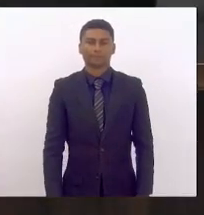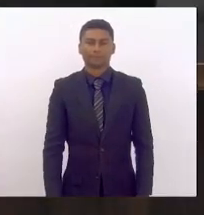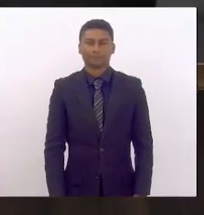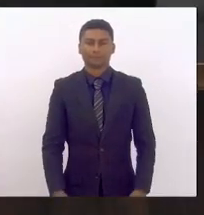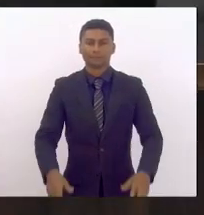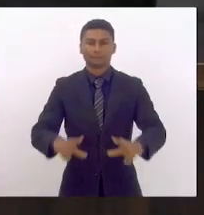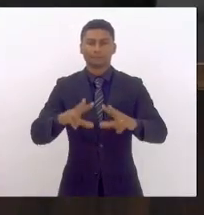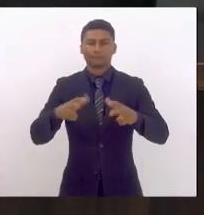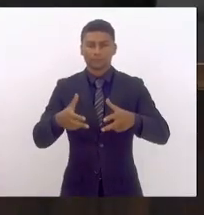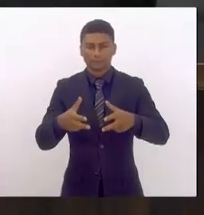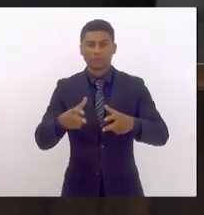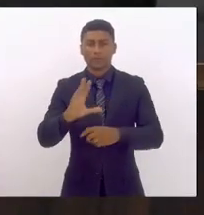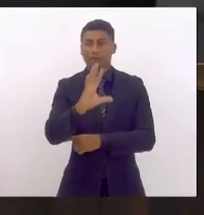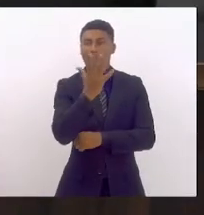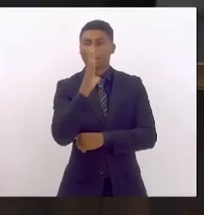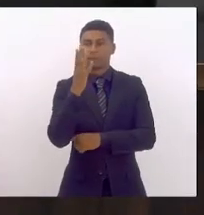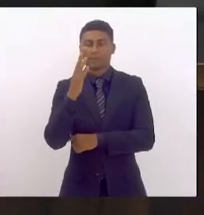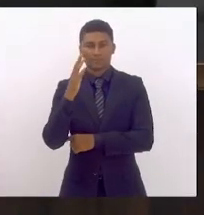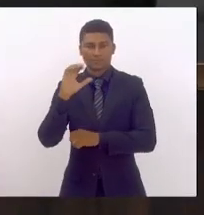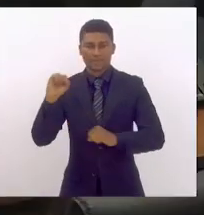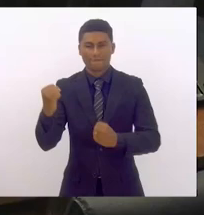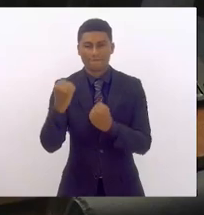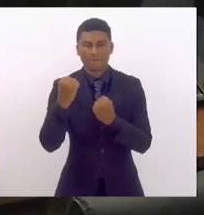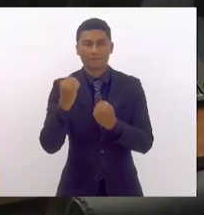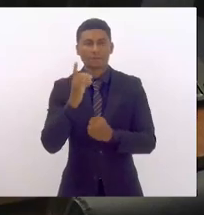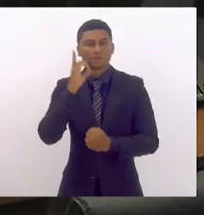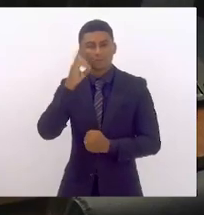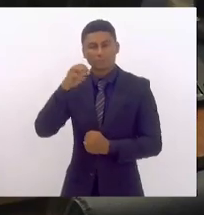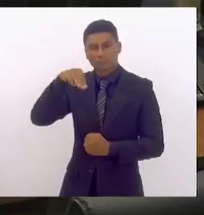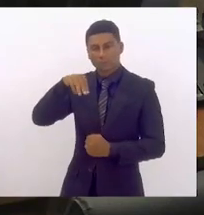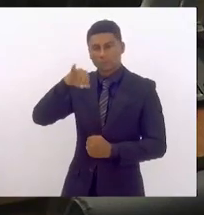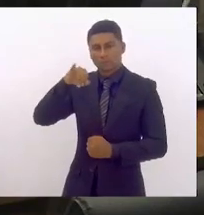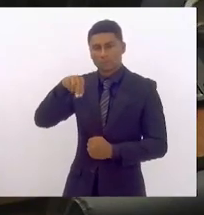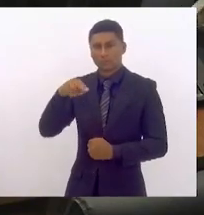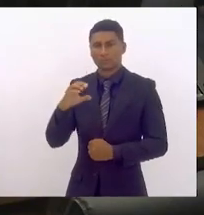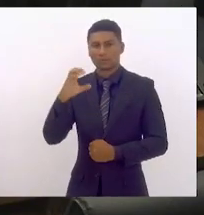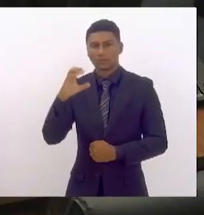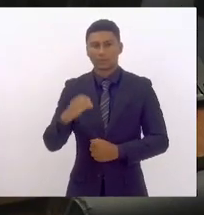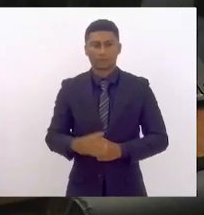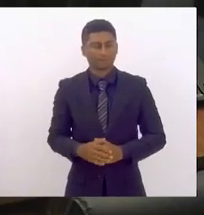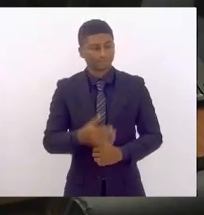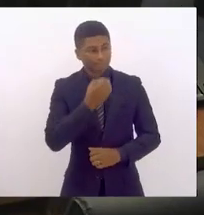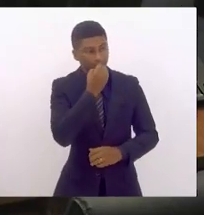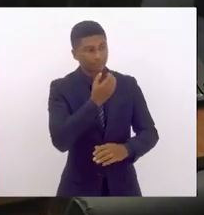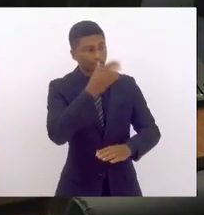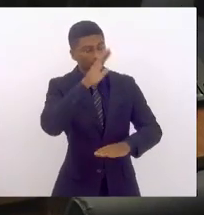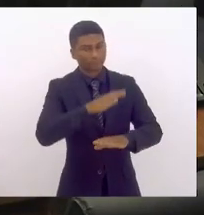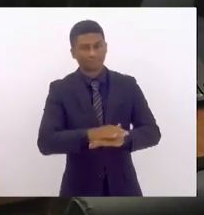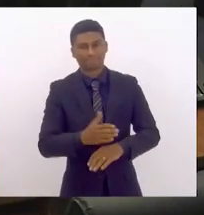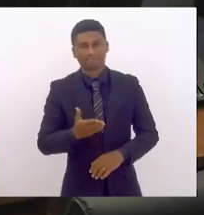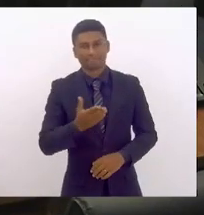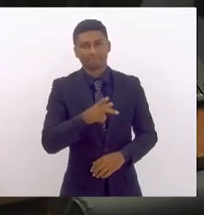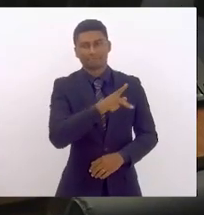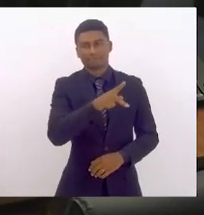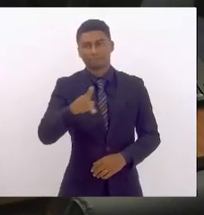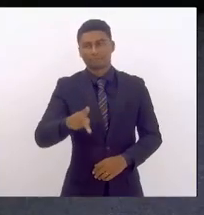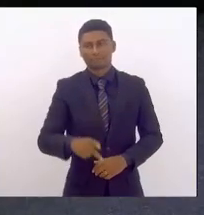pela comissão de Defesa do meio ambiente deputado Boa tarde Presidente orgânico